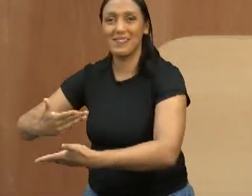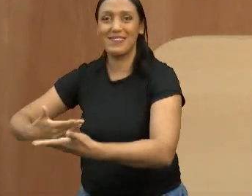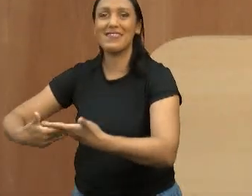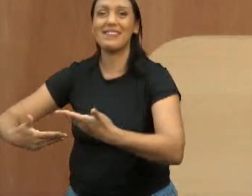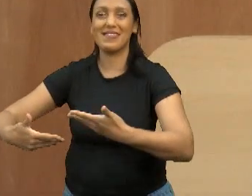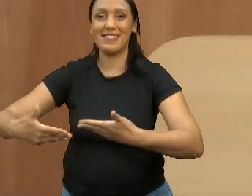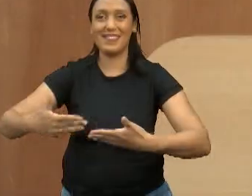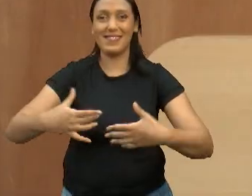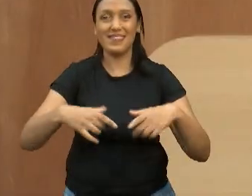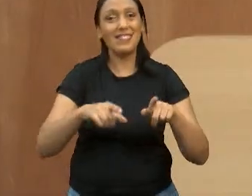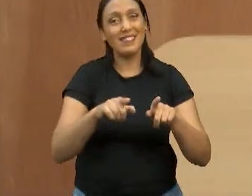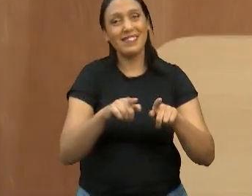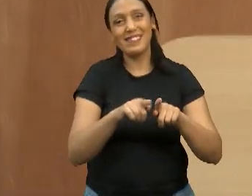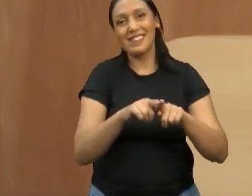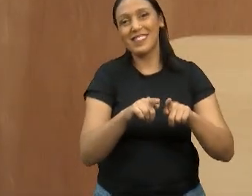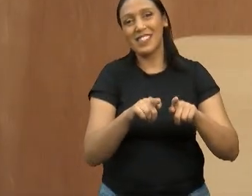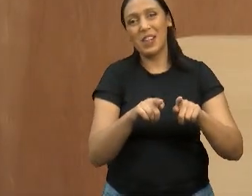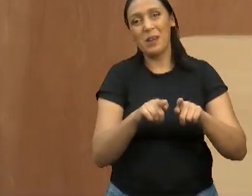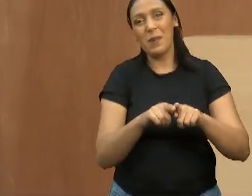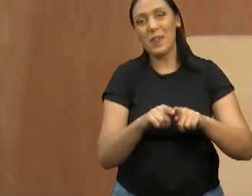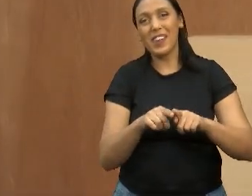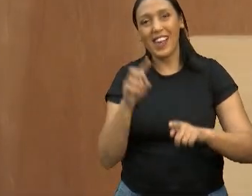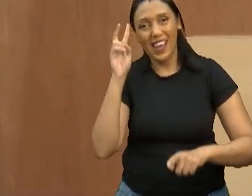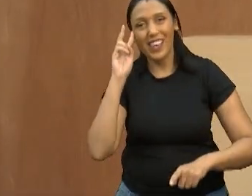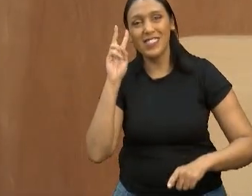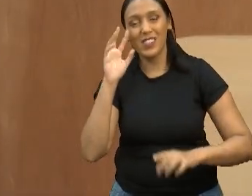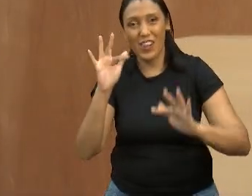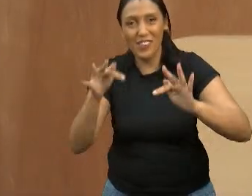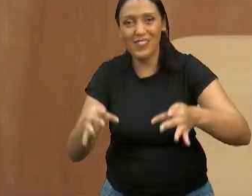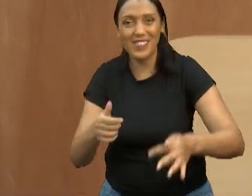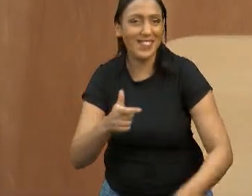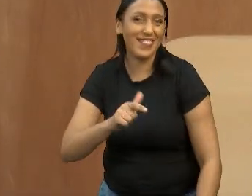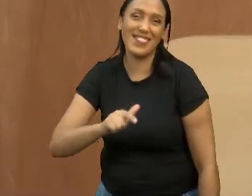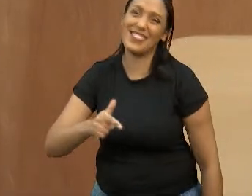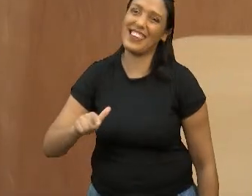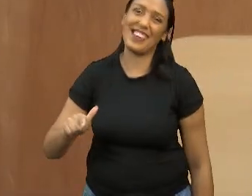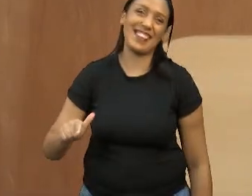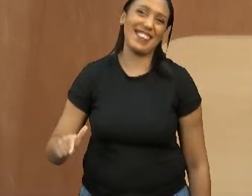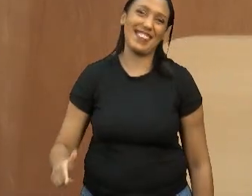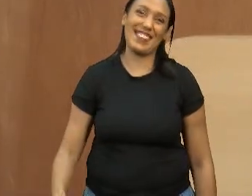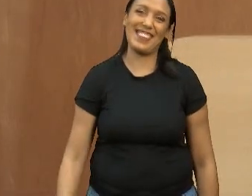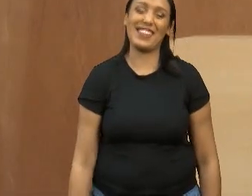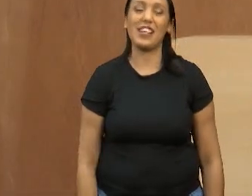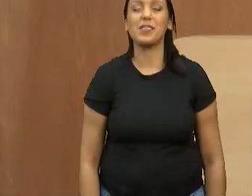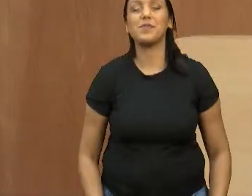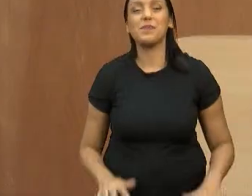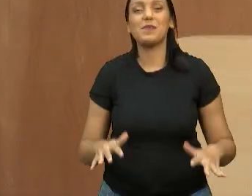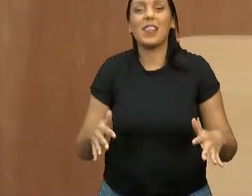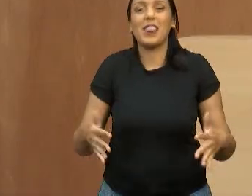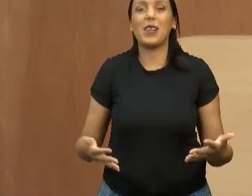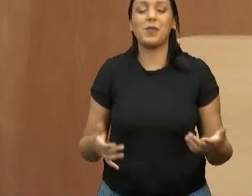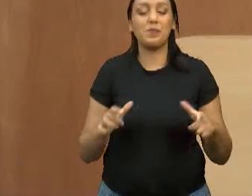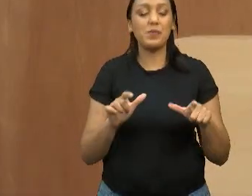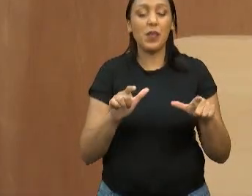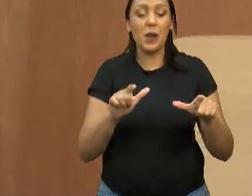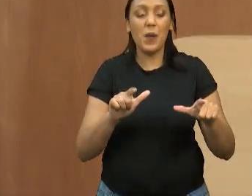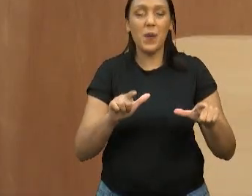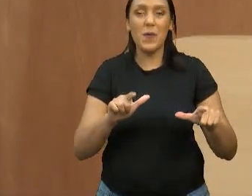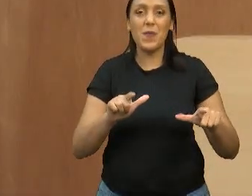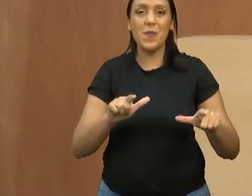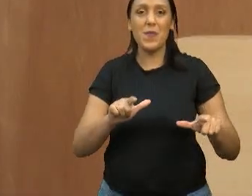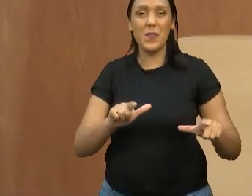também elas jamais terão fim. Então, esse é o lugar sagrado para